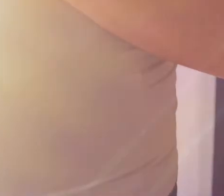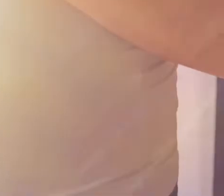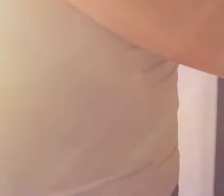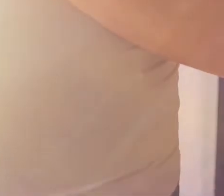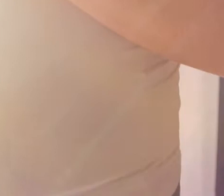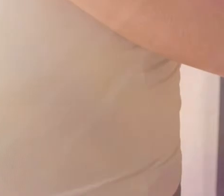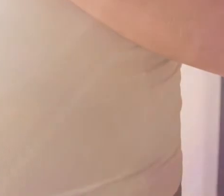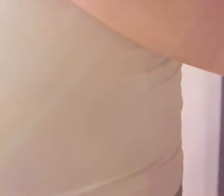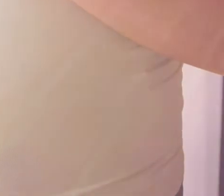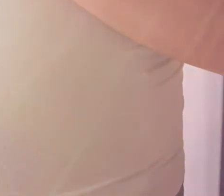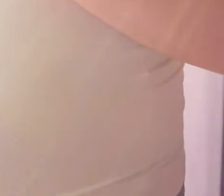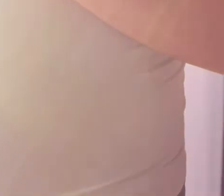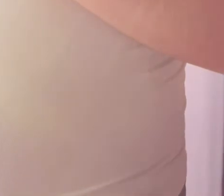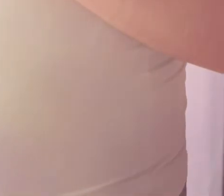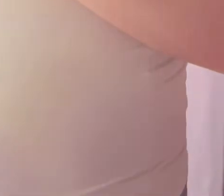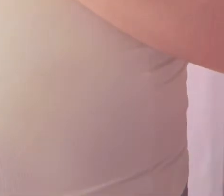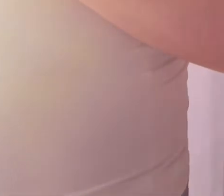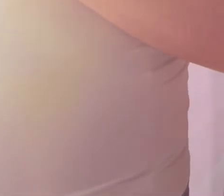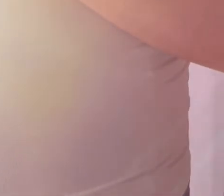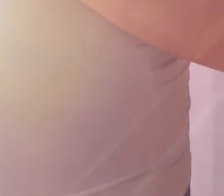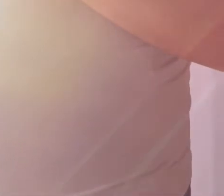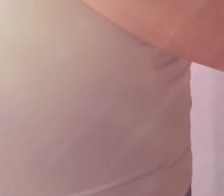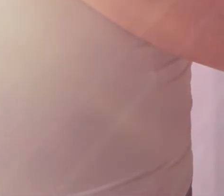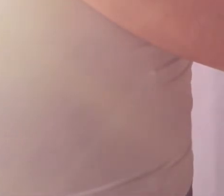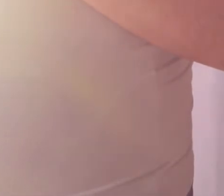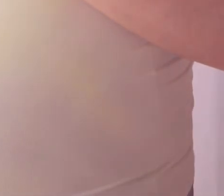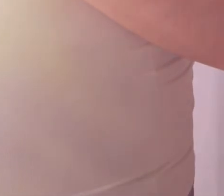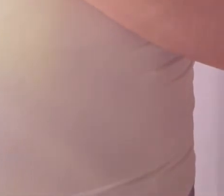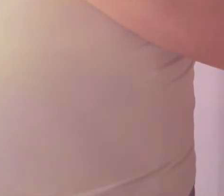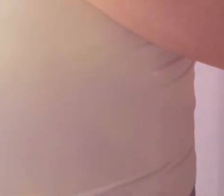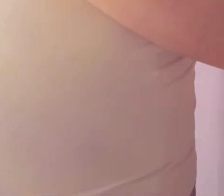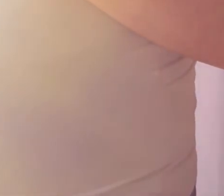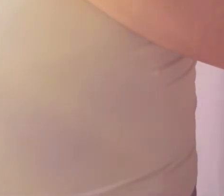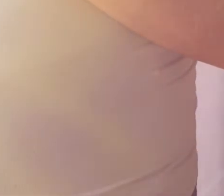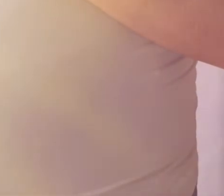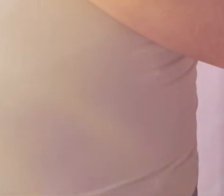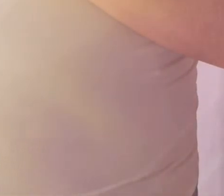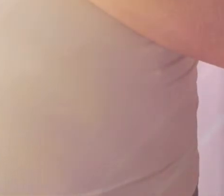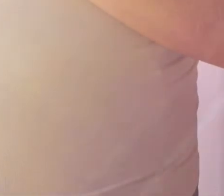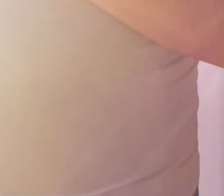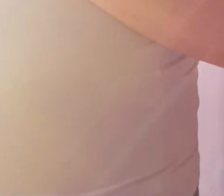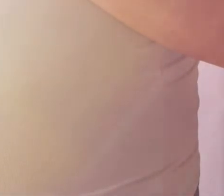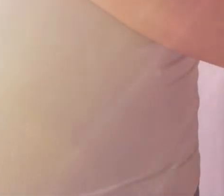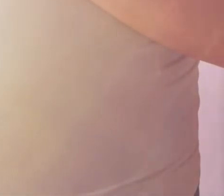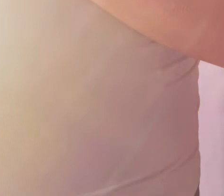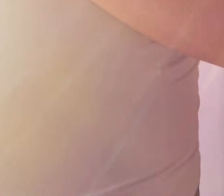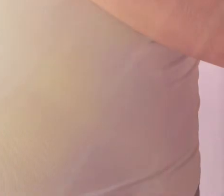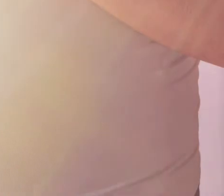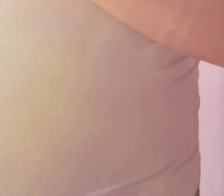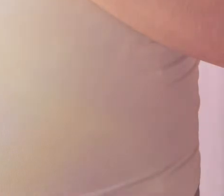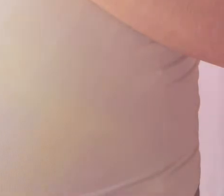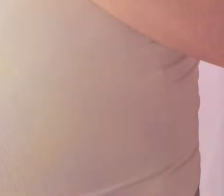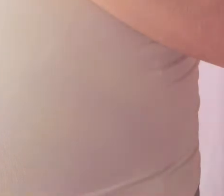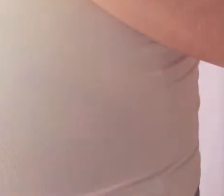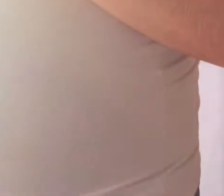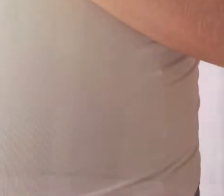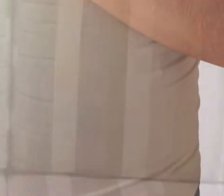meu ser ainda não existia, mas meu Deus me imaginou.